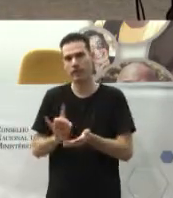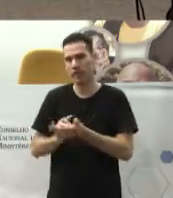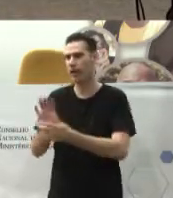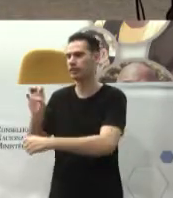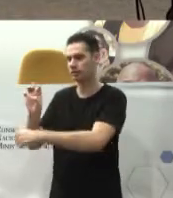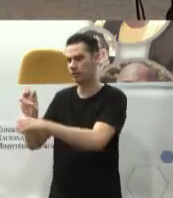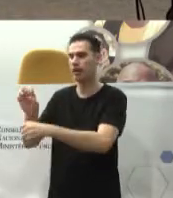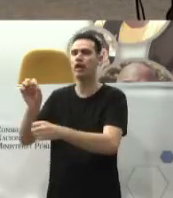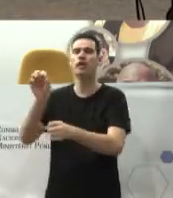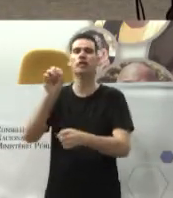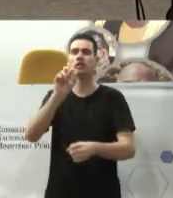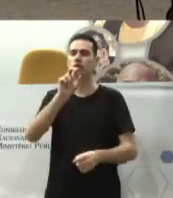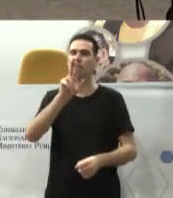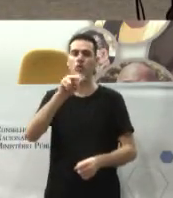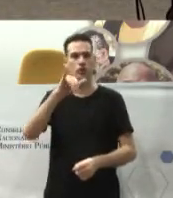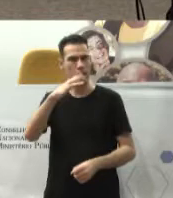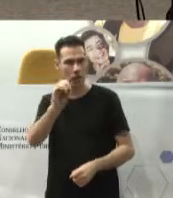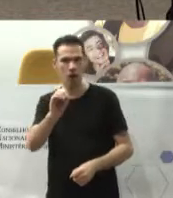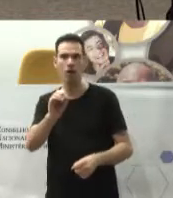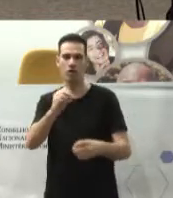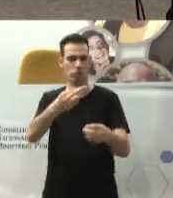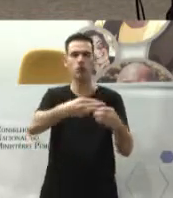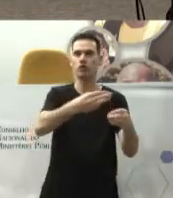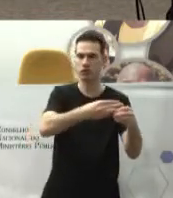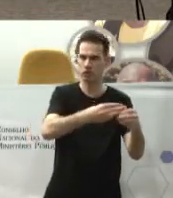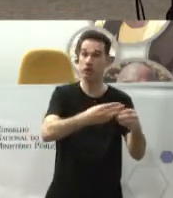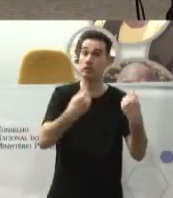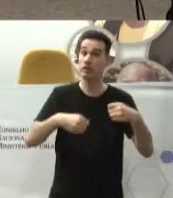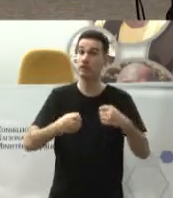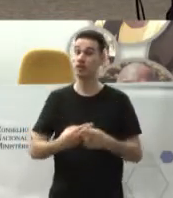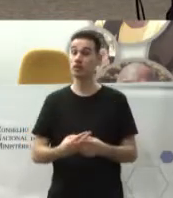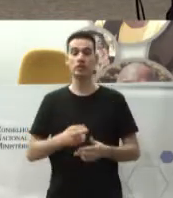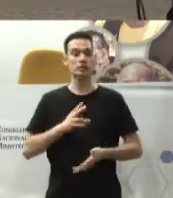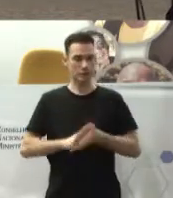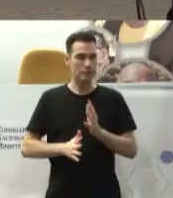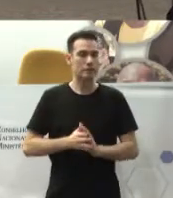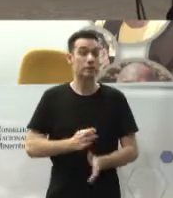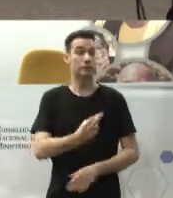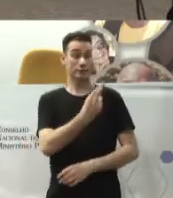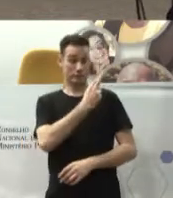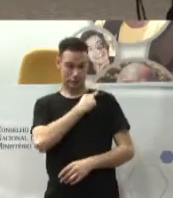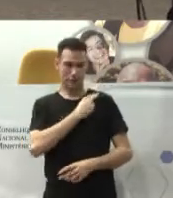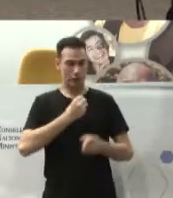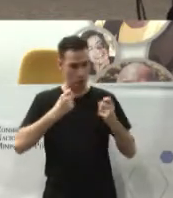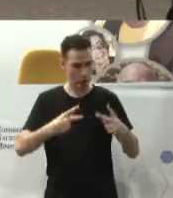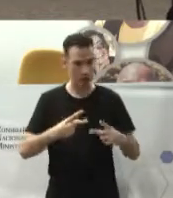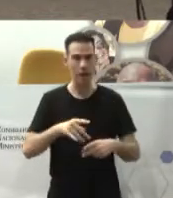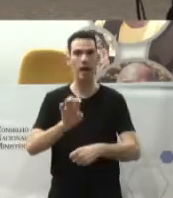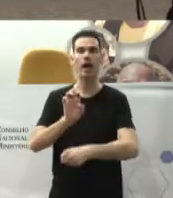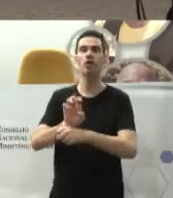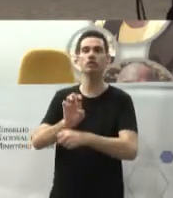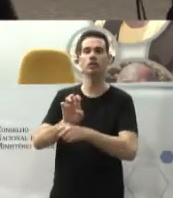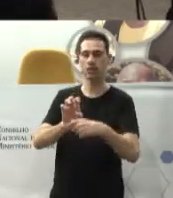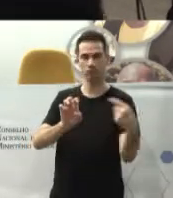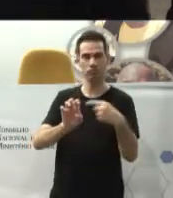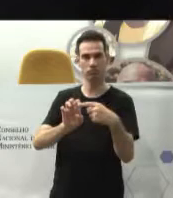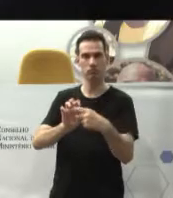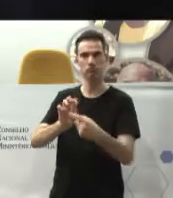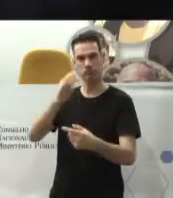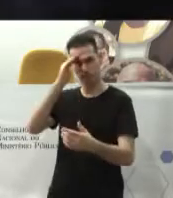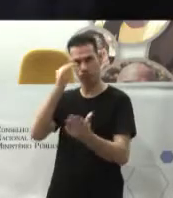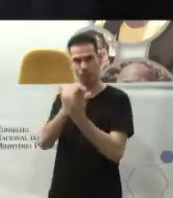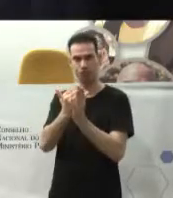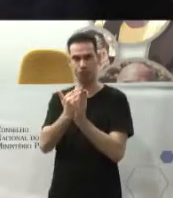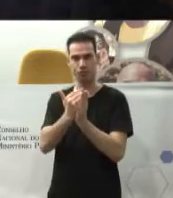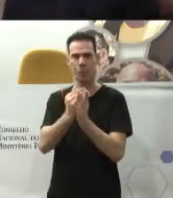têm que assumir, e uma vez que vem a decisão judicial, o Estado vai vir a cumprir. Mas o que é